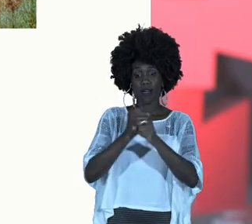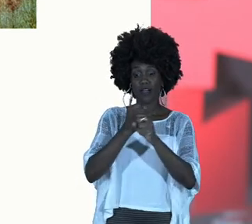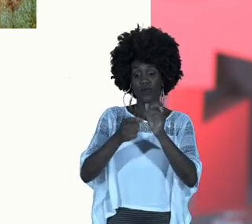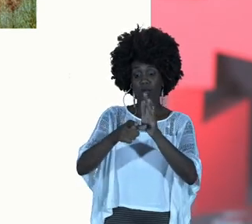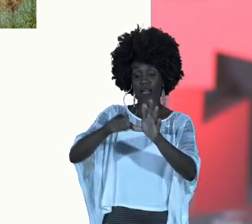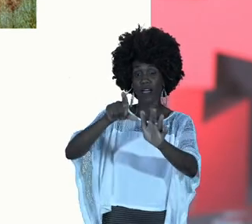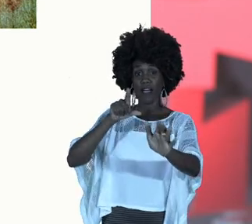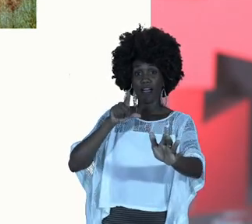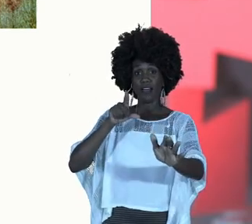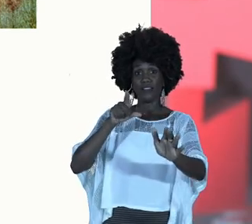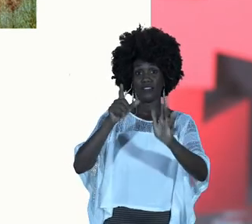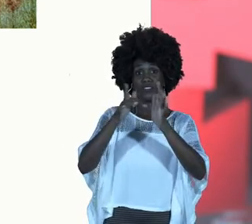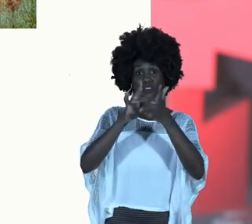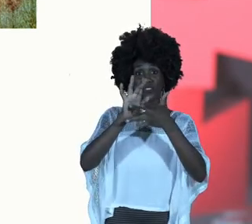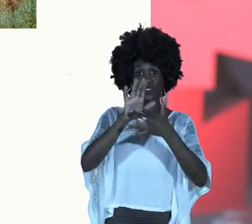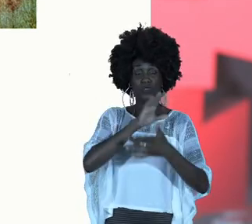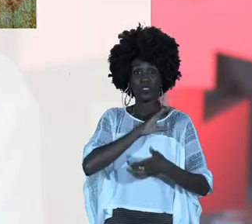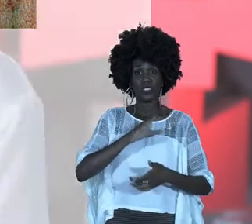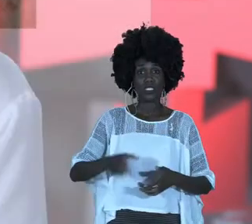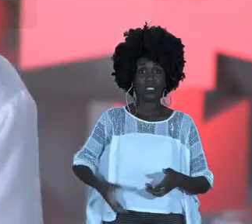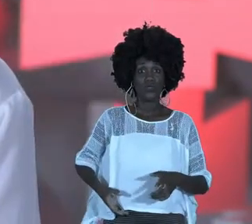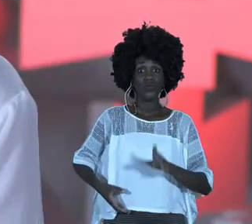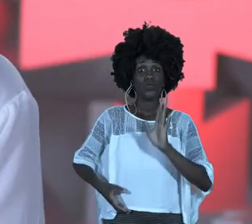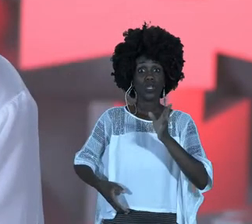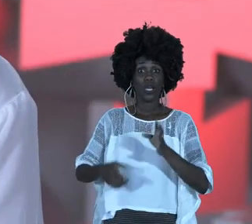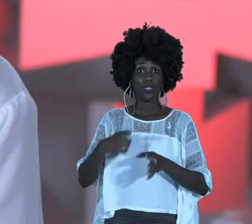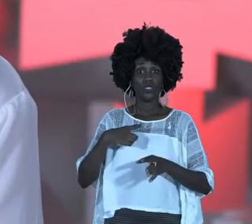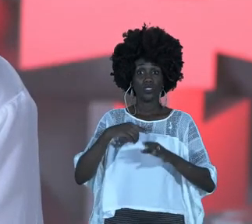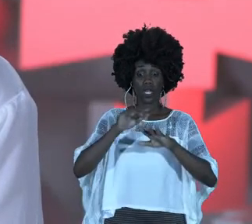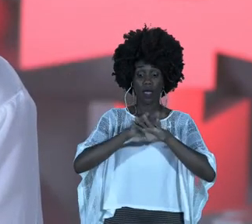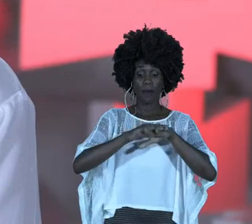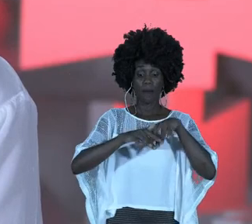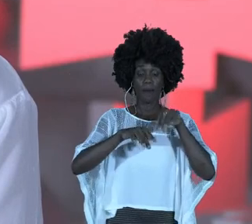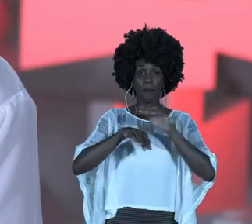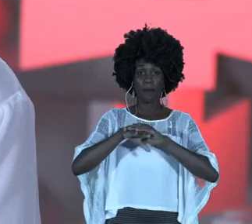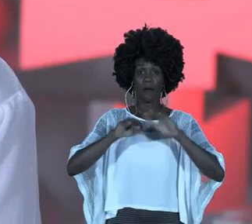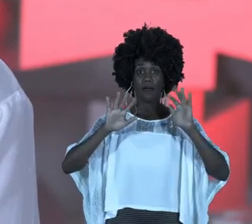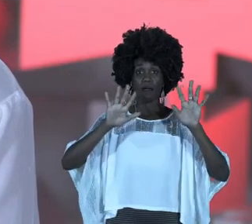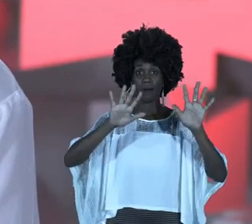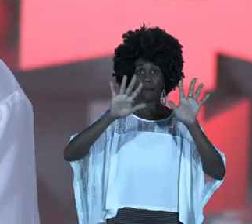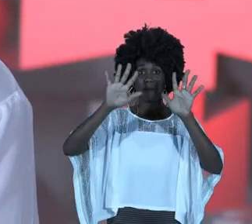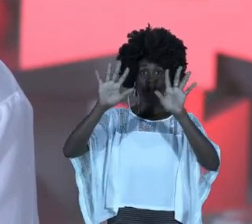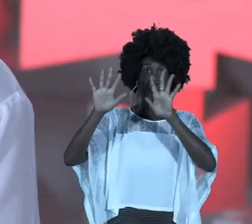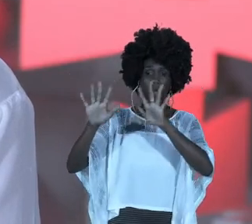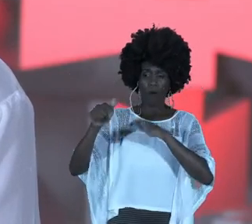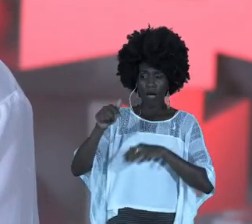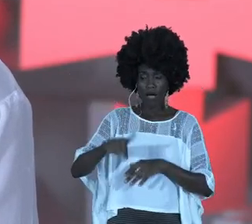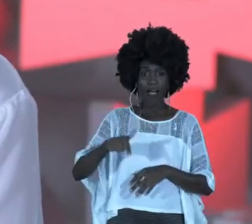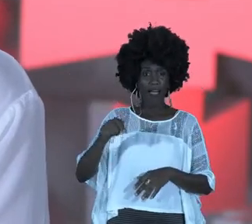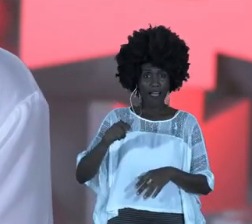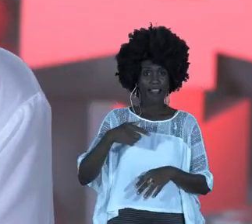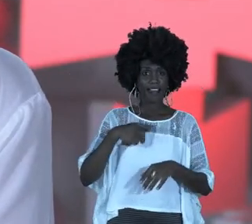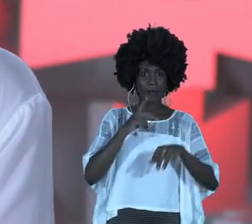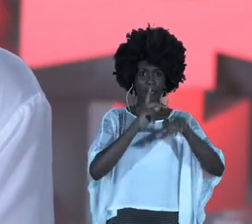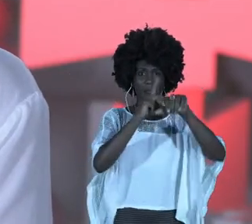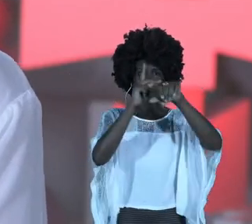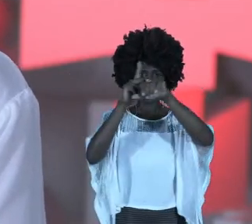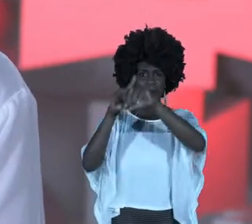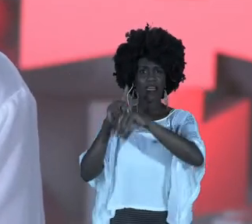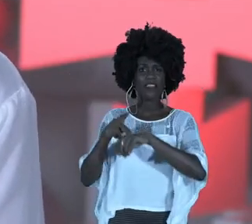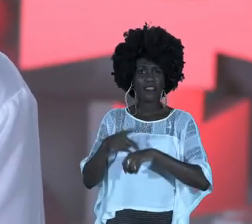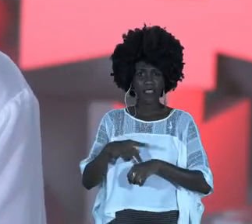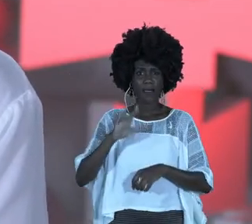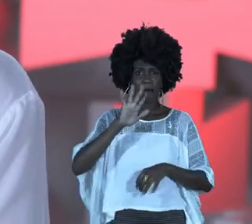essas mãos nas paredes. Nós temos aqui também mãos nos sítios arqueológicos do Brasil também, com